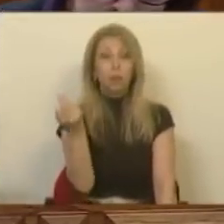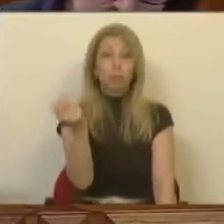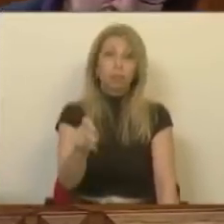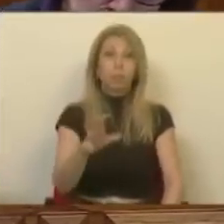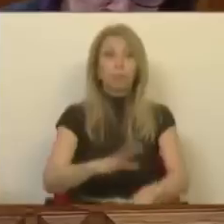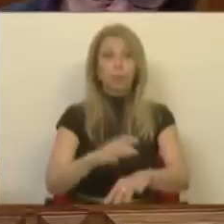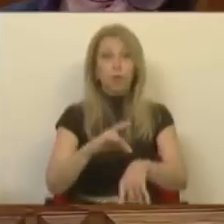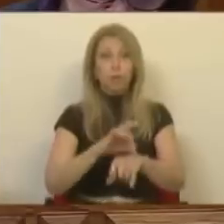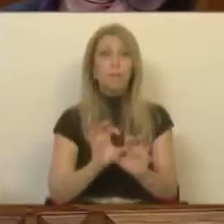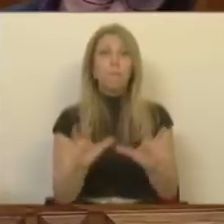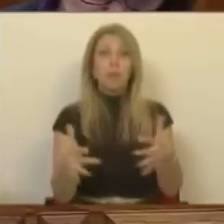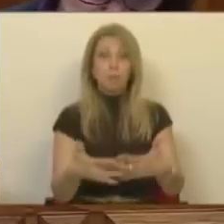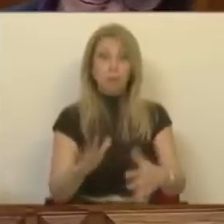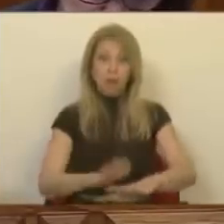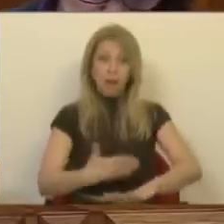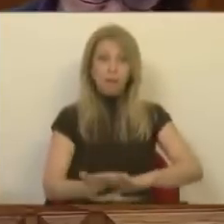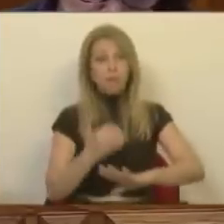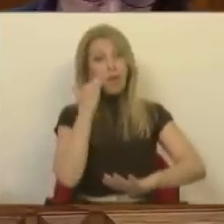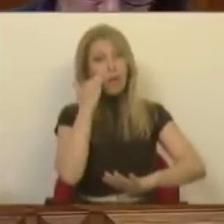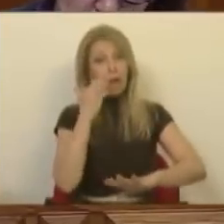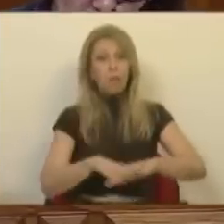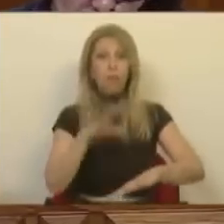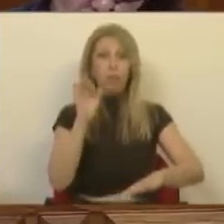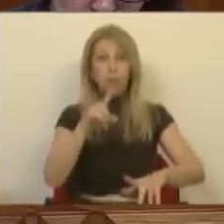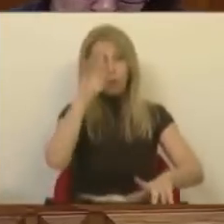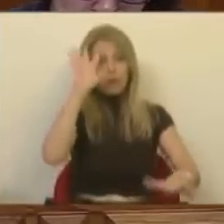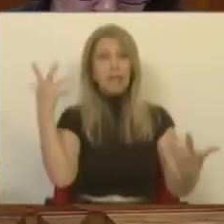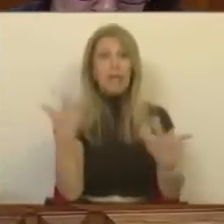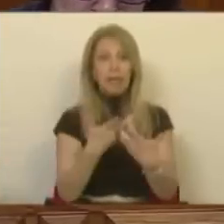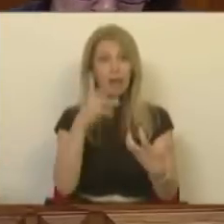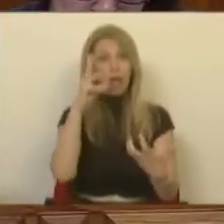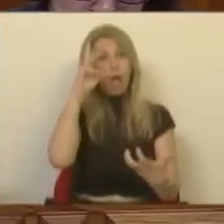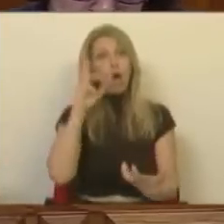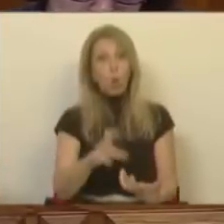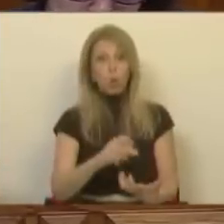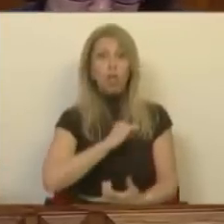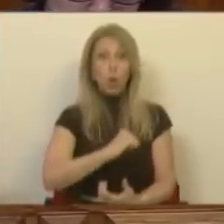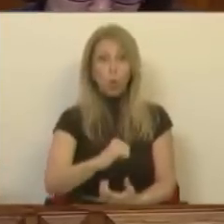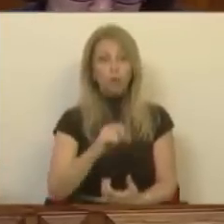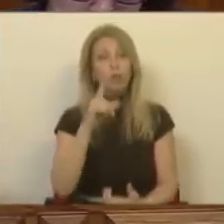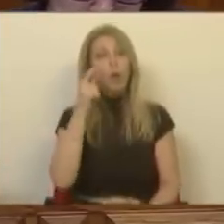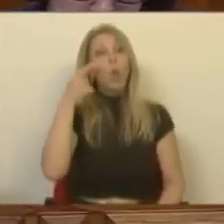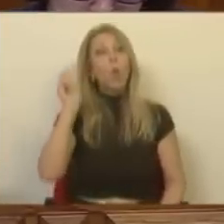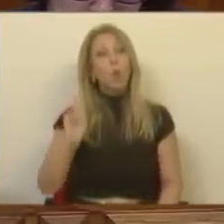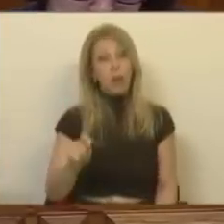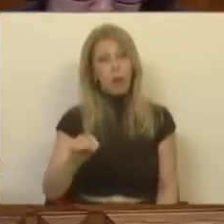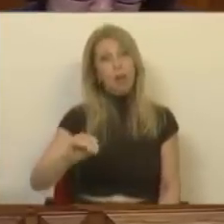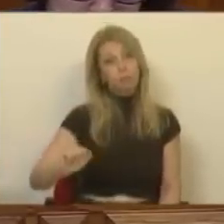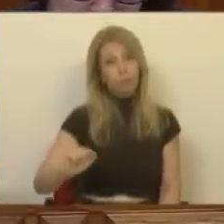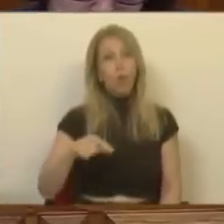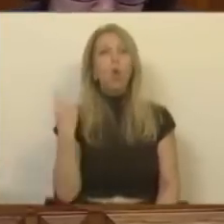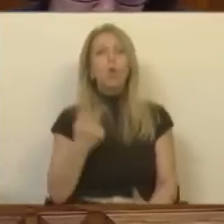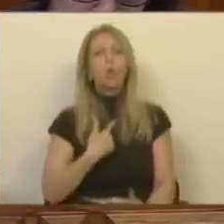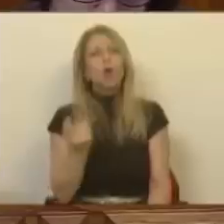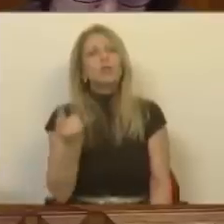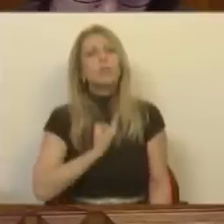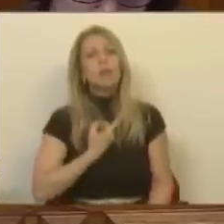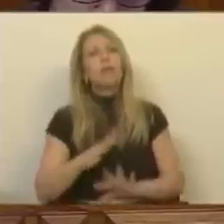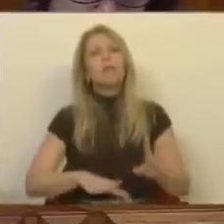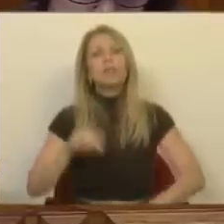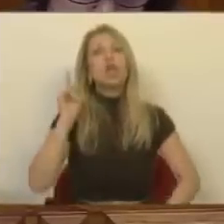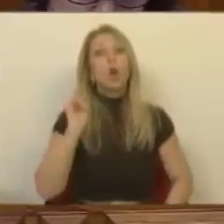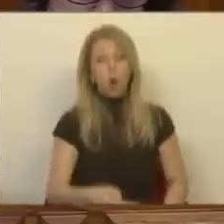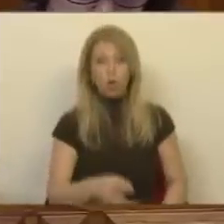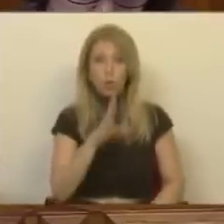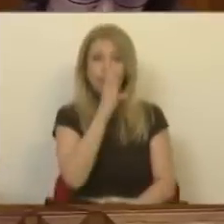foi fortemente agravado pela guerra pela Rússia contra o crânio aquilo que nós temos que fazer é por um lado agir sobre os preços